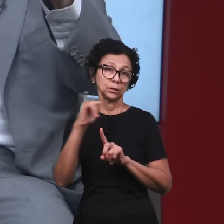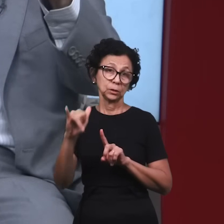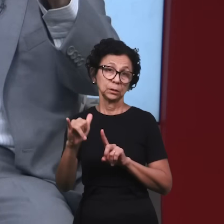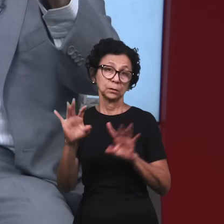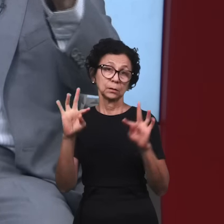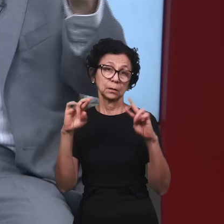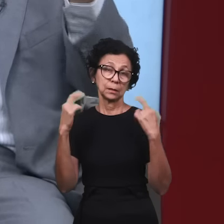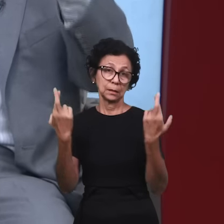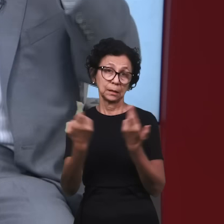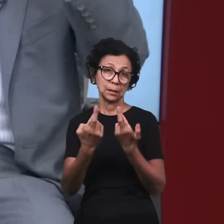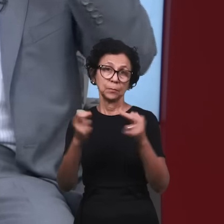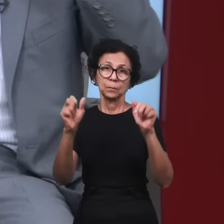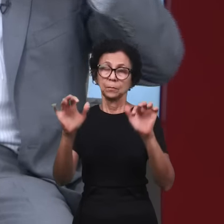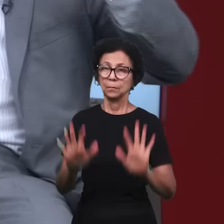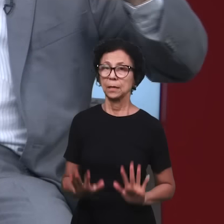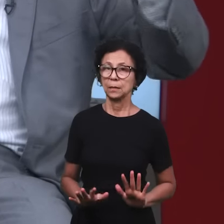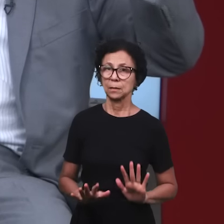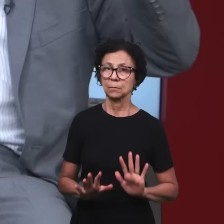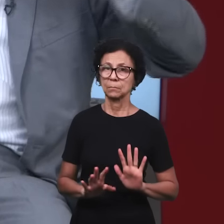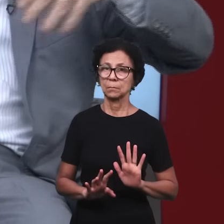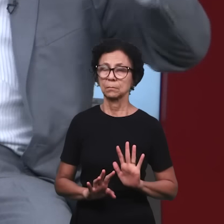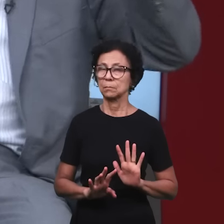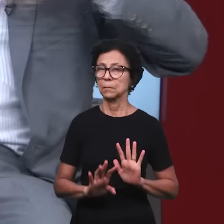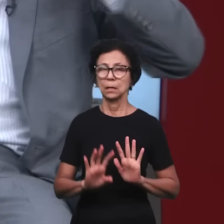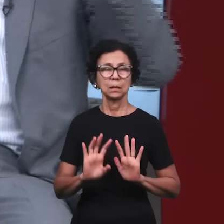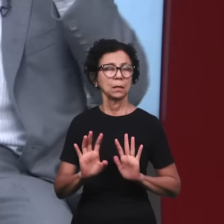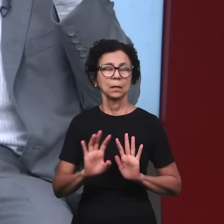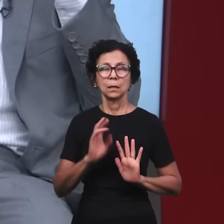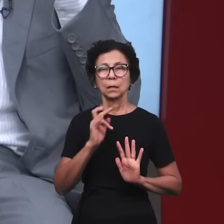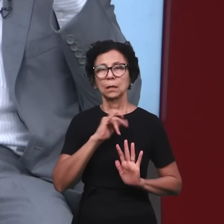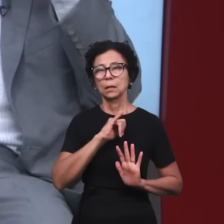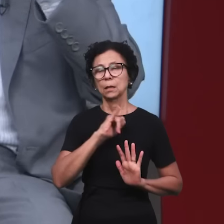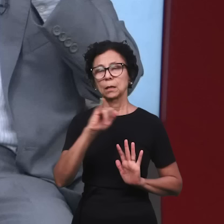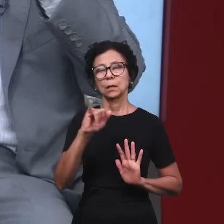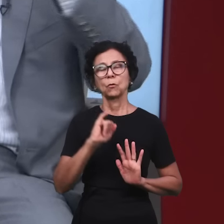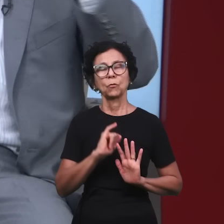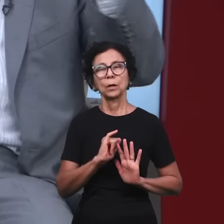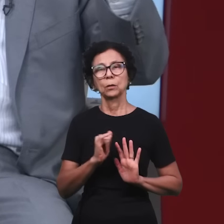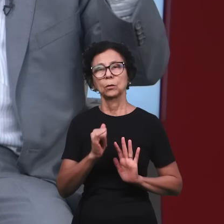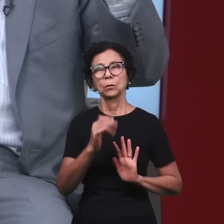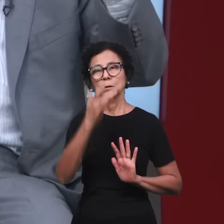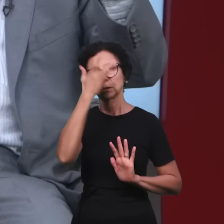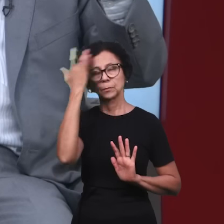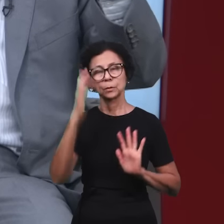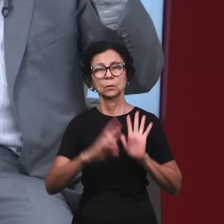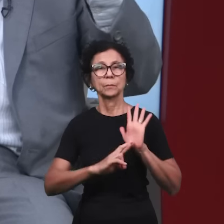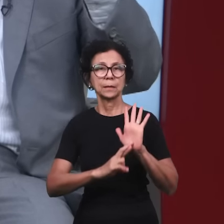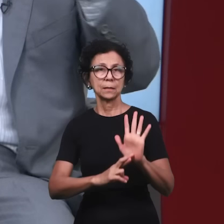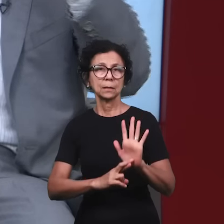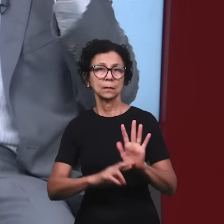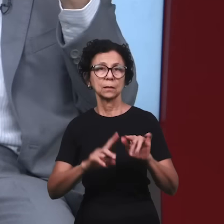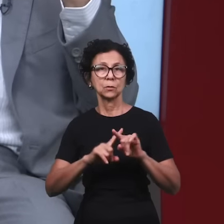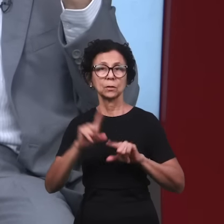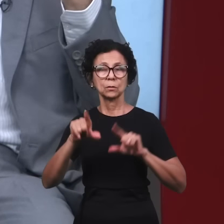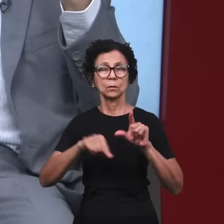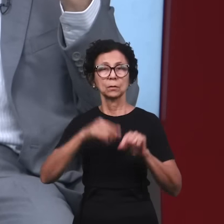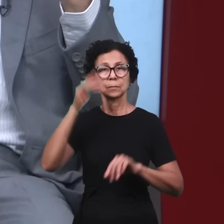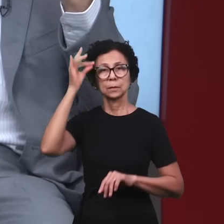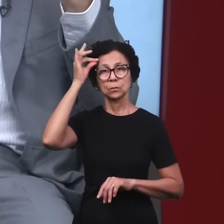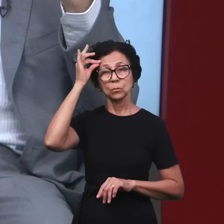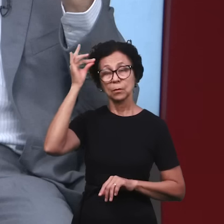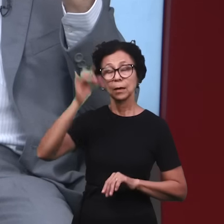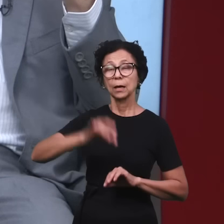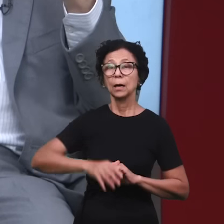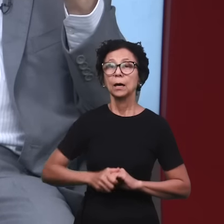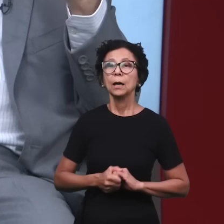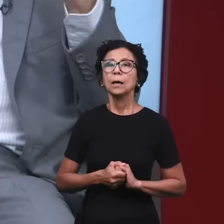o representante, agora assimilado o critério por escolha espiritual, dando direções proféticas a respeito do